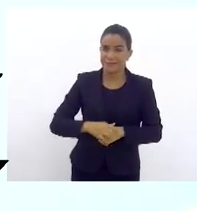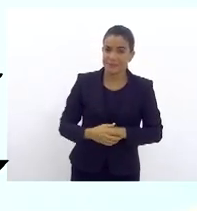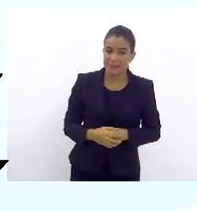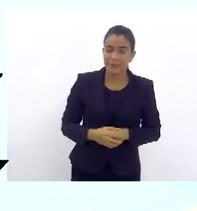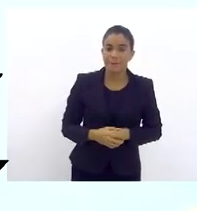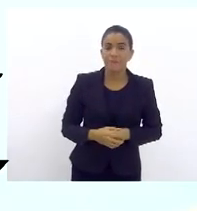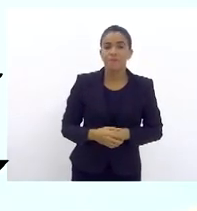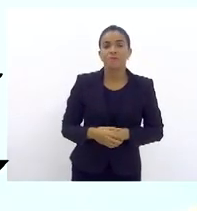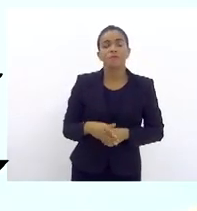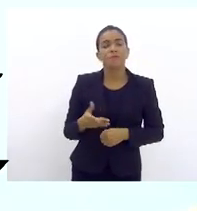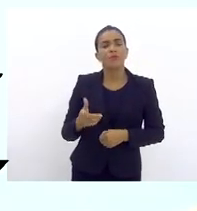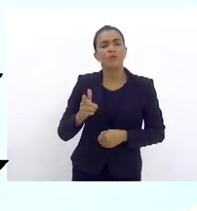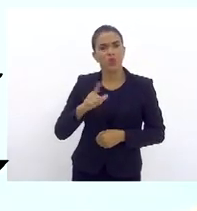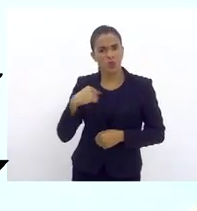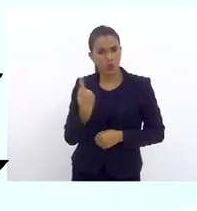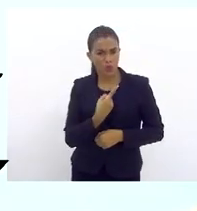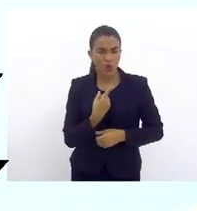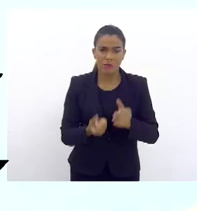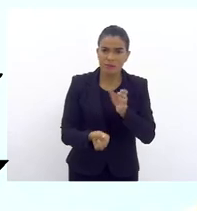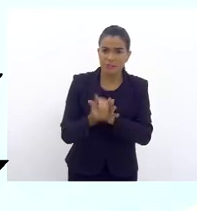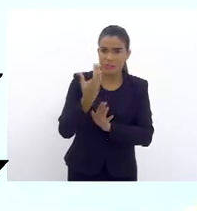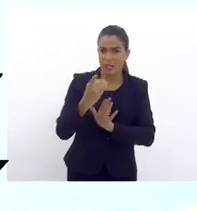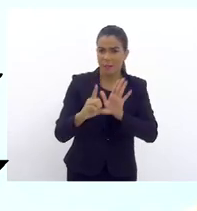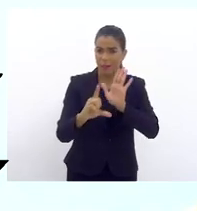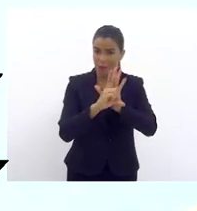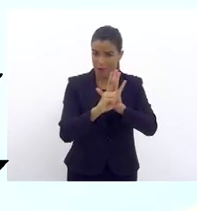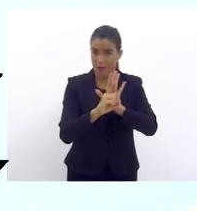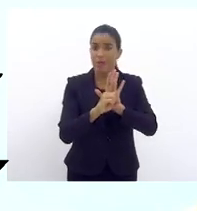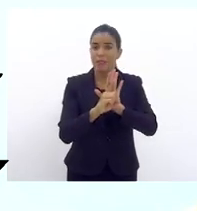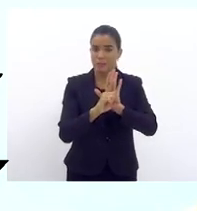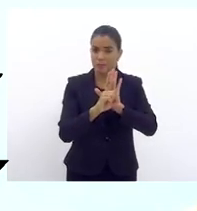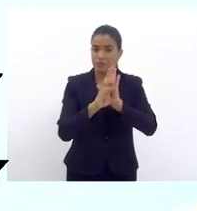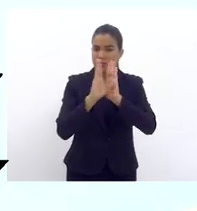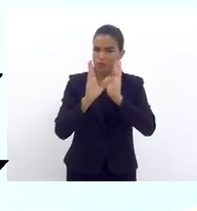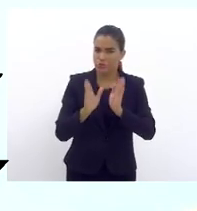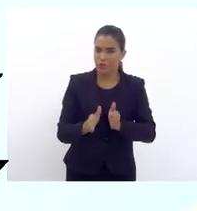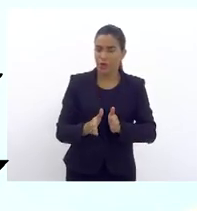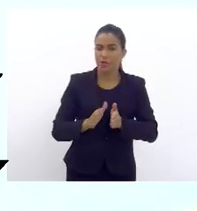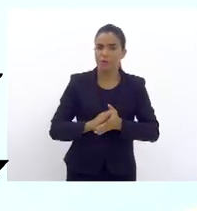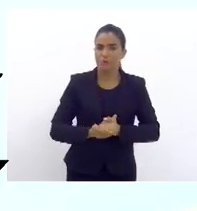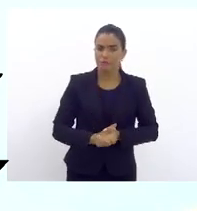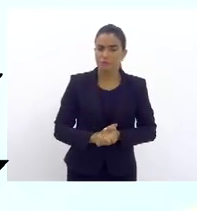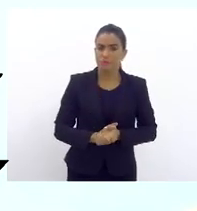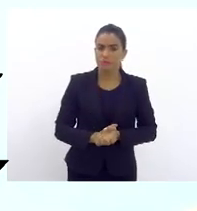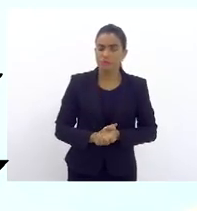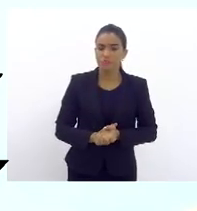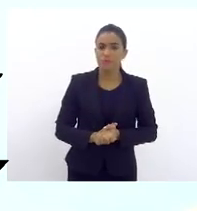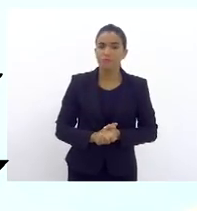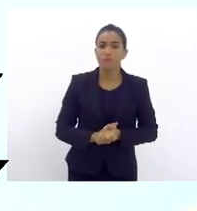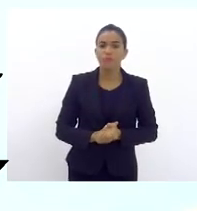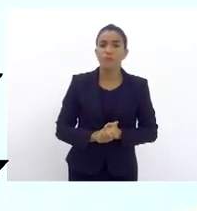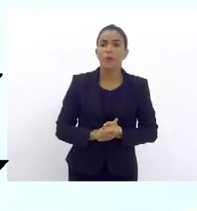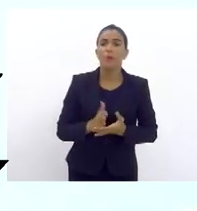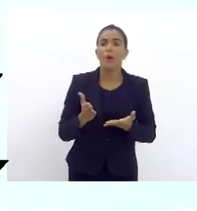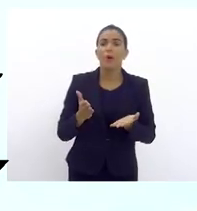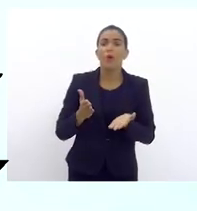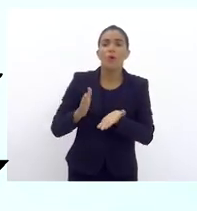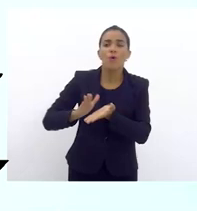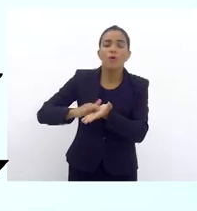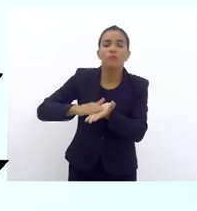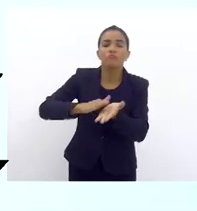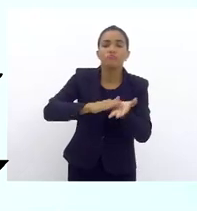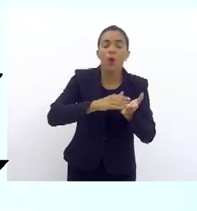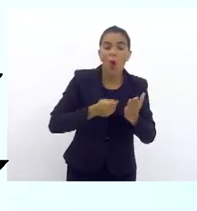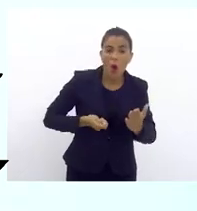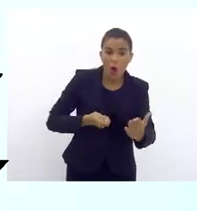é nós fizemos leis agora temos que partir para o compra-se delas que